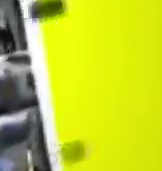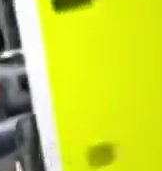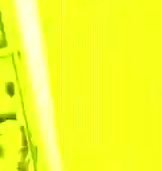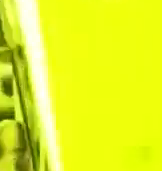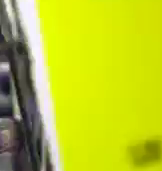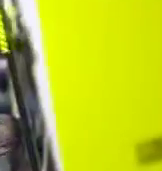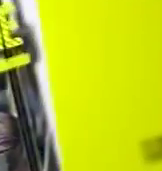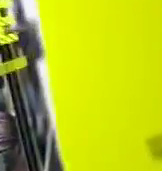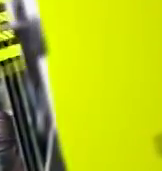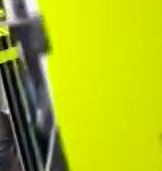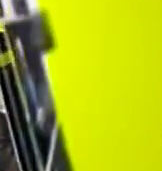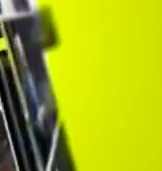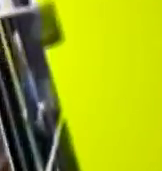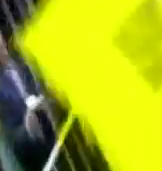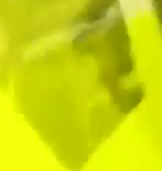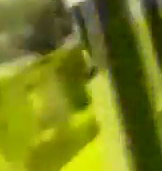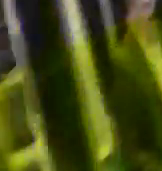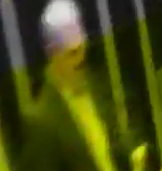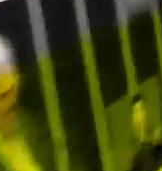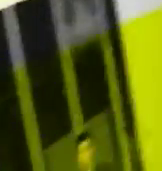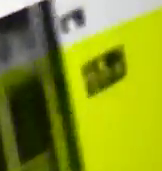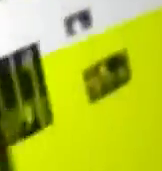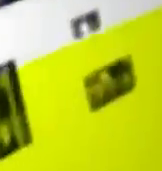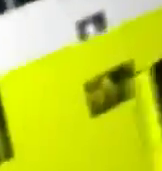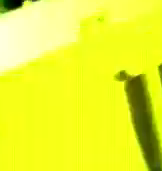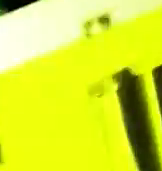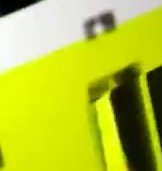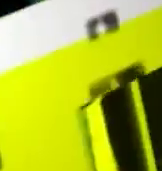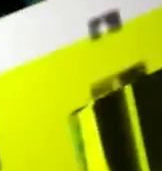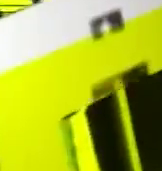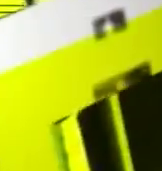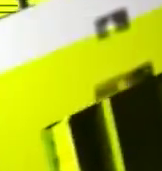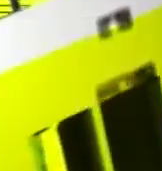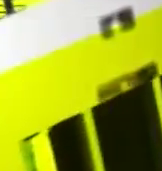www.câmara.le. Que não que sejam menos importantes.